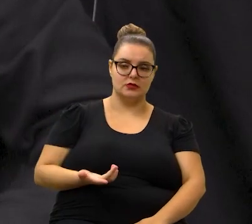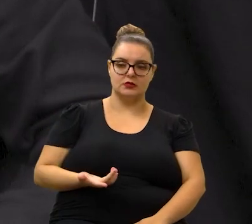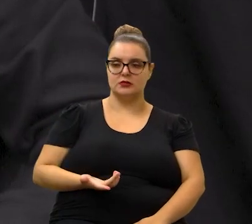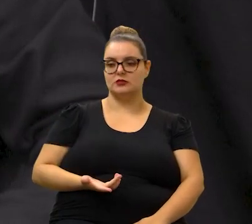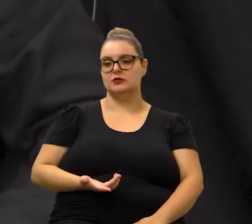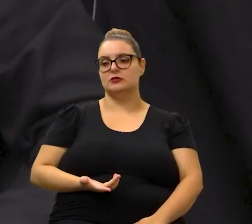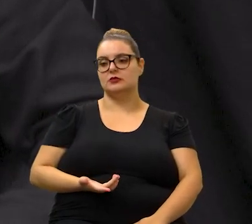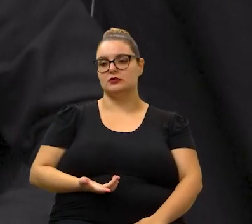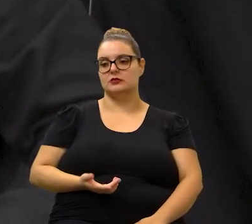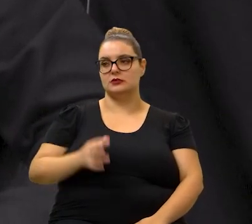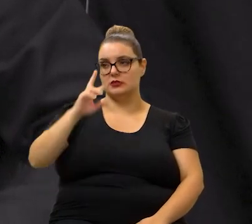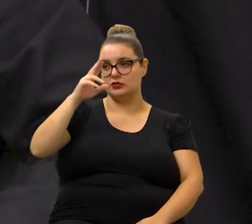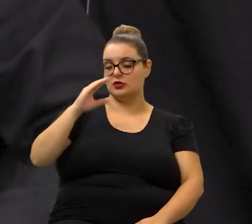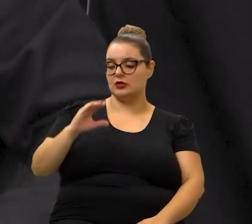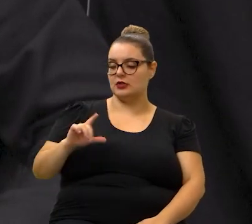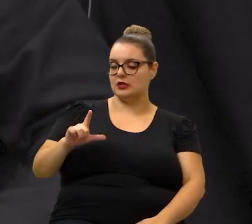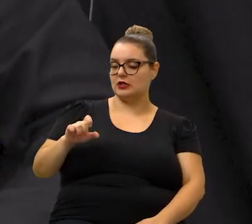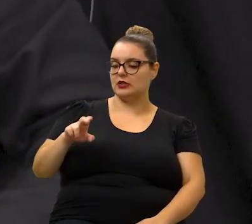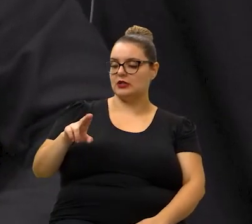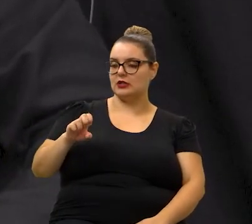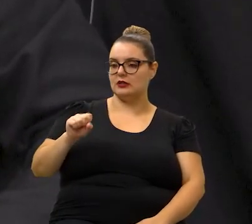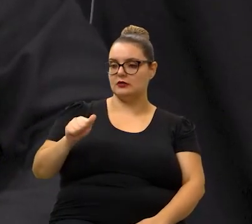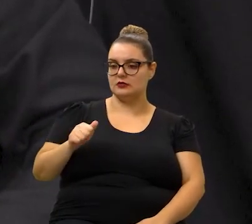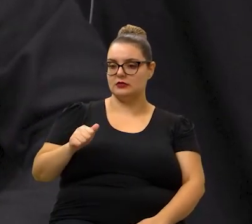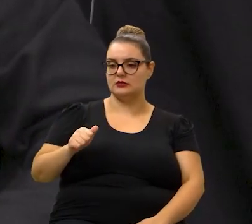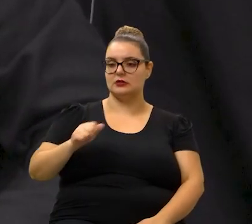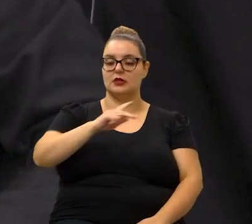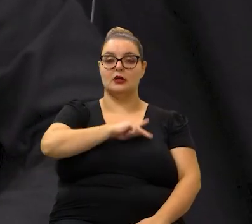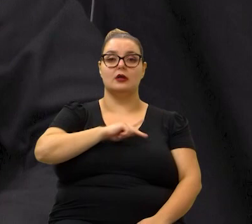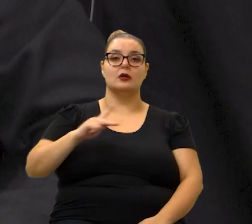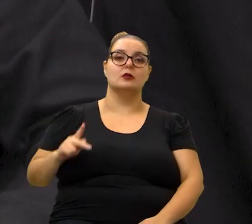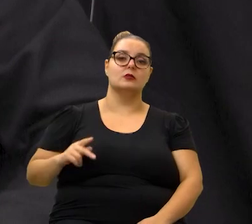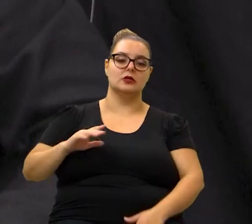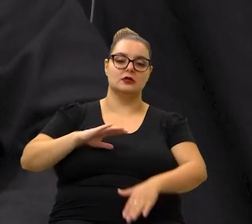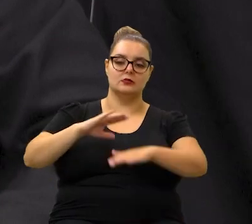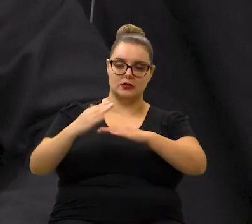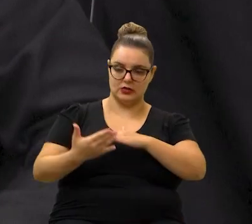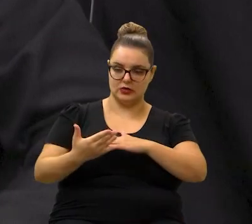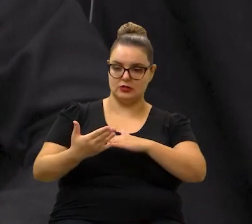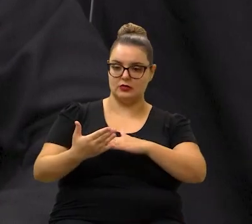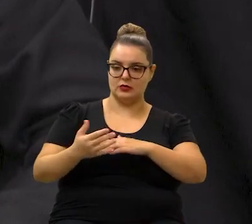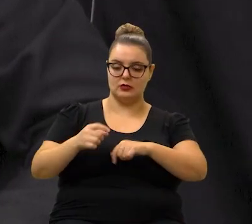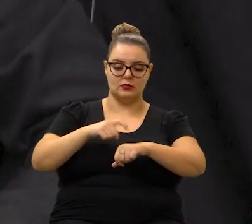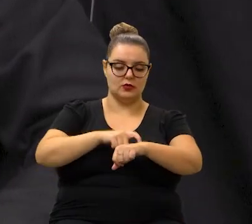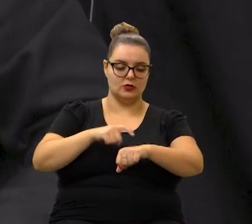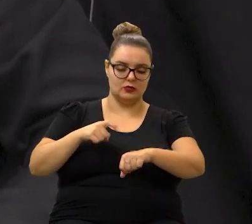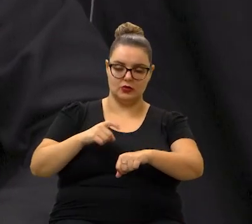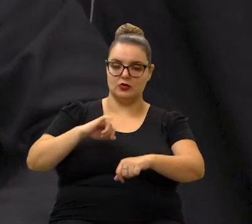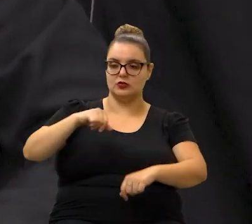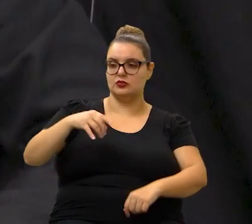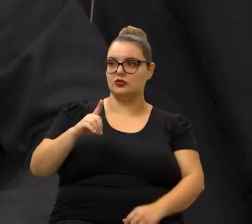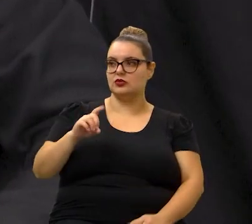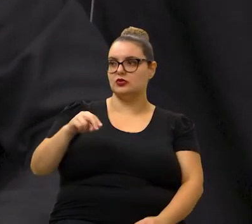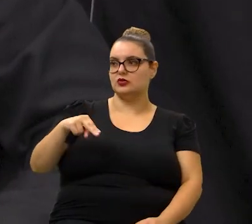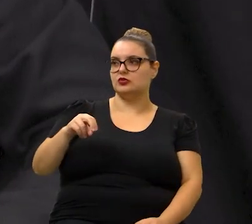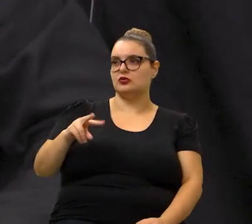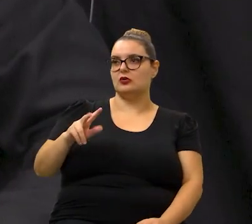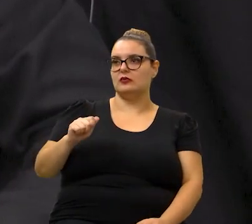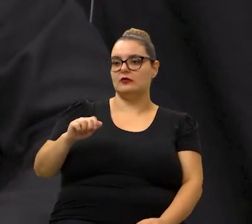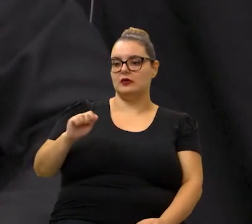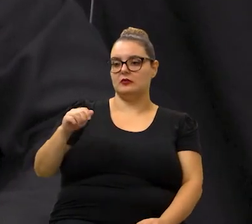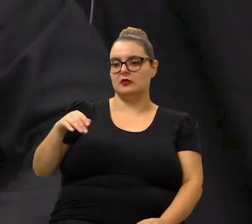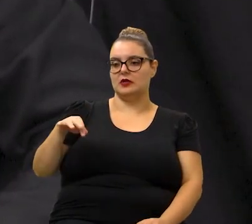na casa da dona Cleusa que ela era presidente do bairro que foi por um período no Jardim Nova América isso